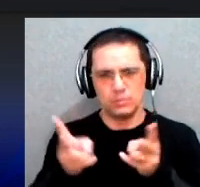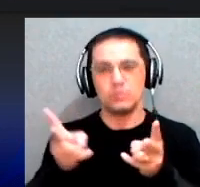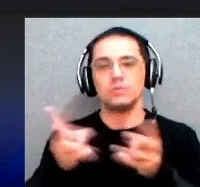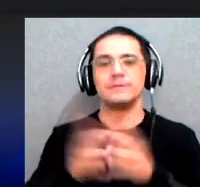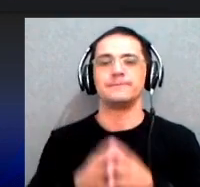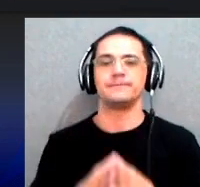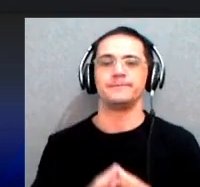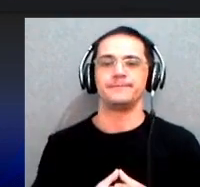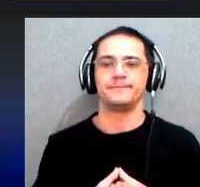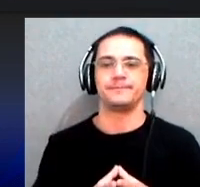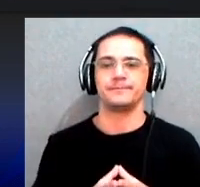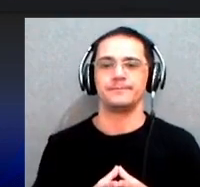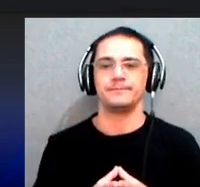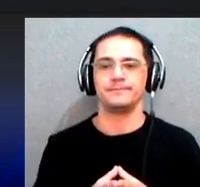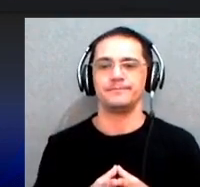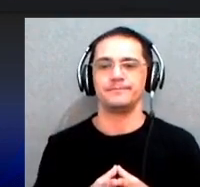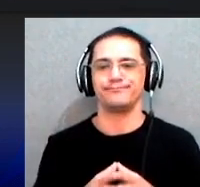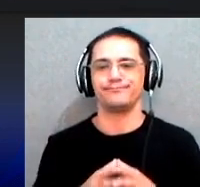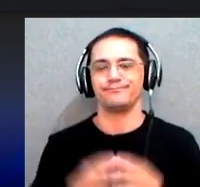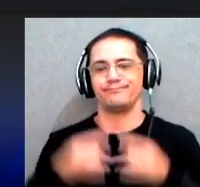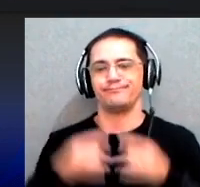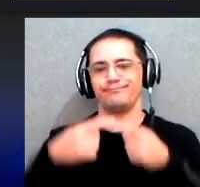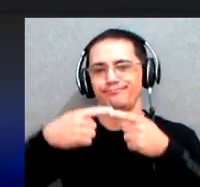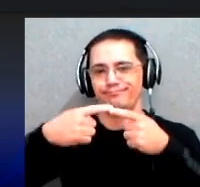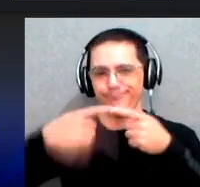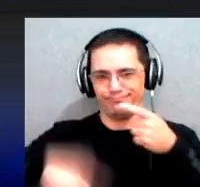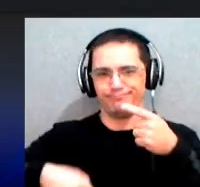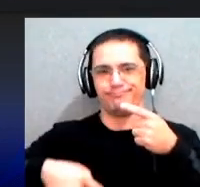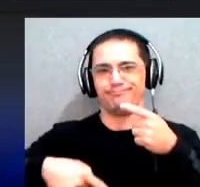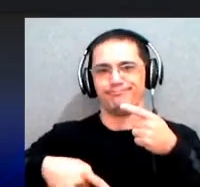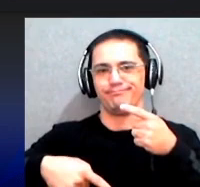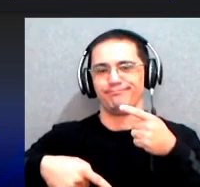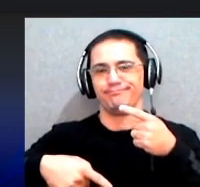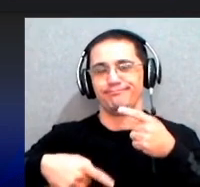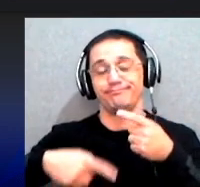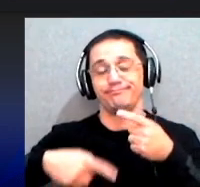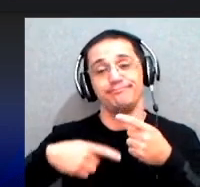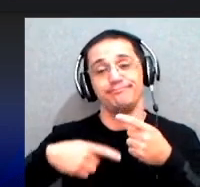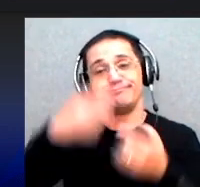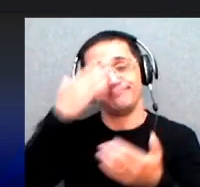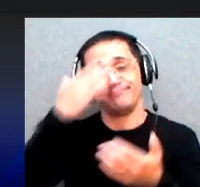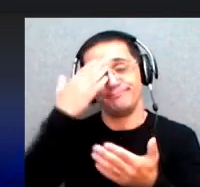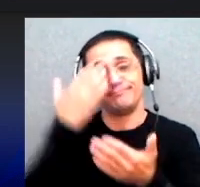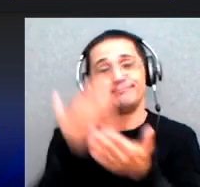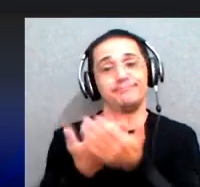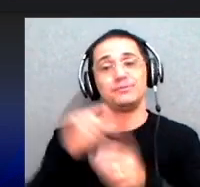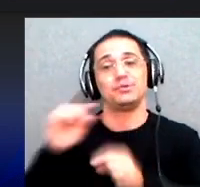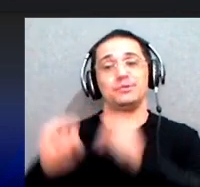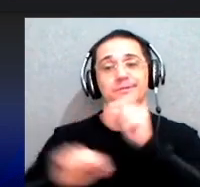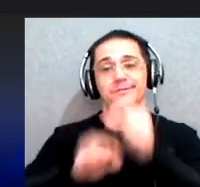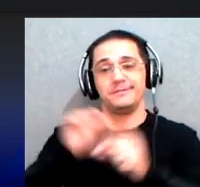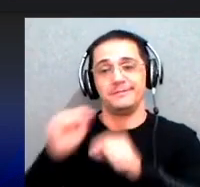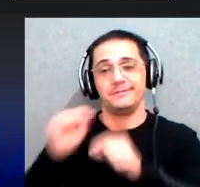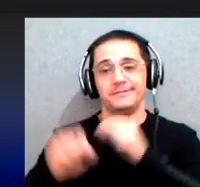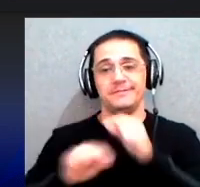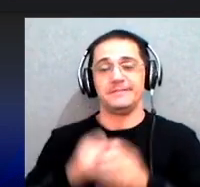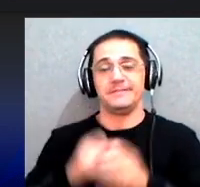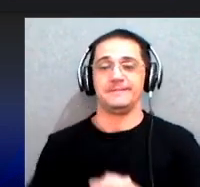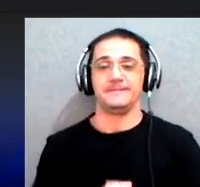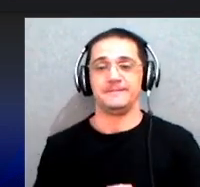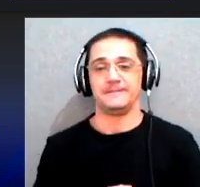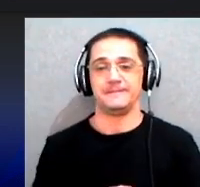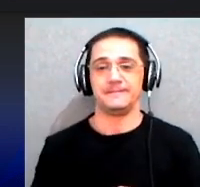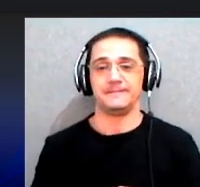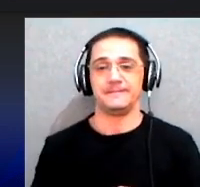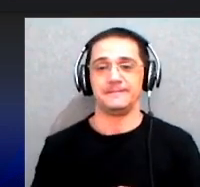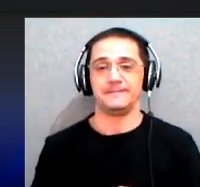Pois é, a nossa conexão caiu de novo, o que me faz crer, querida diretora Fabiana, Fabiana Bart, que aquela